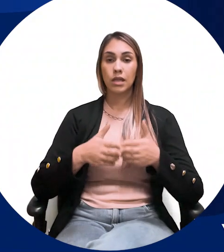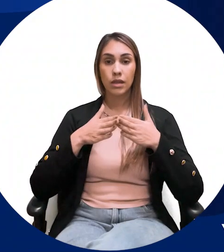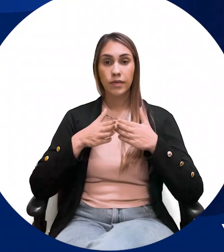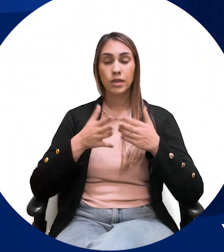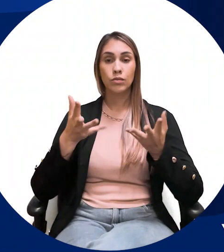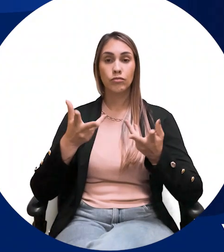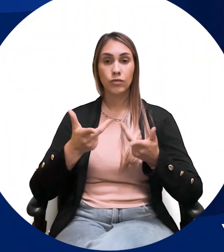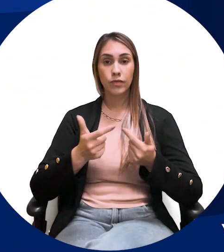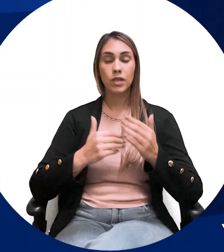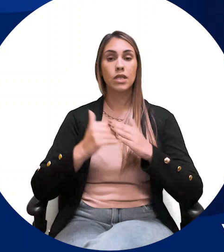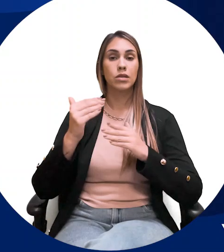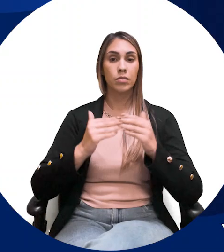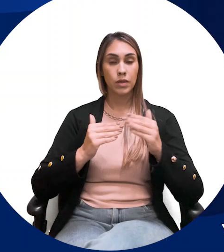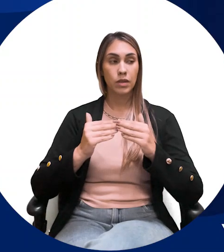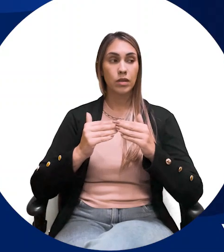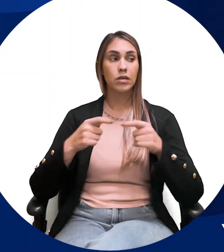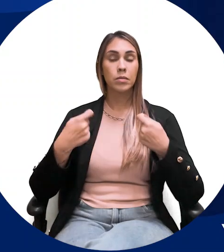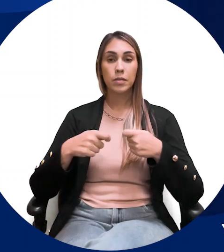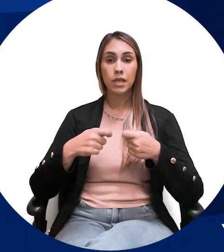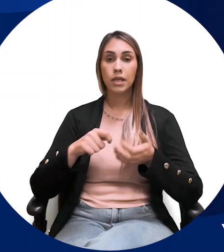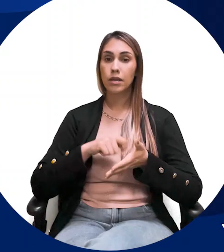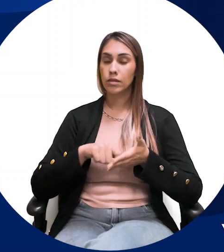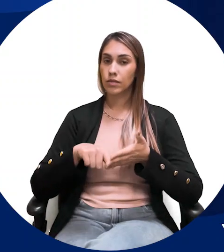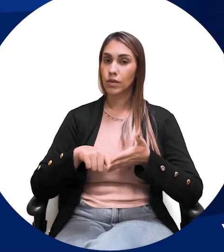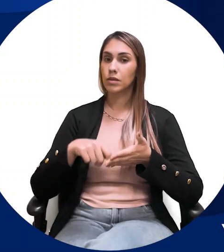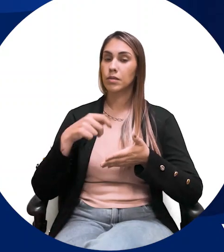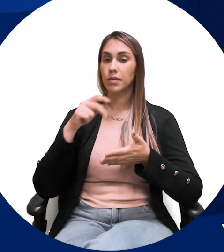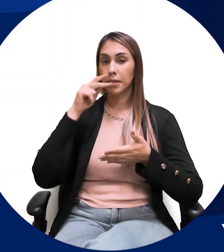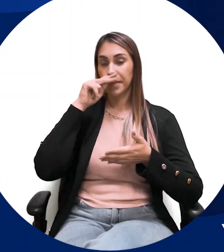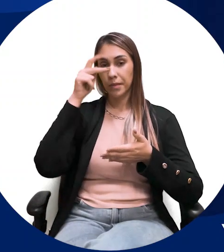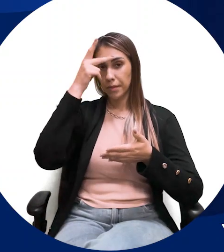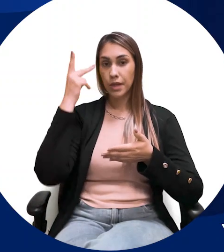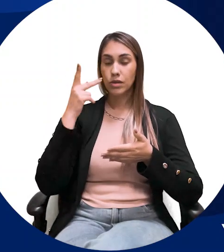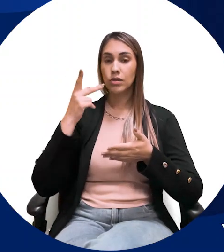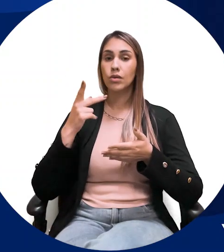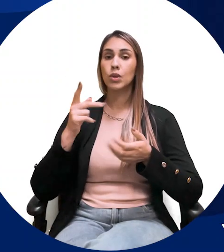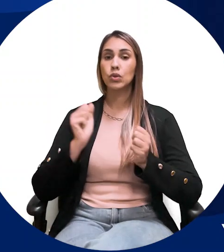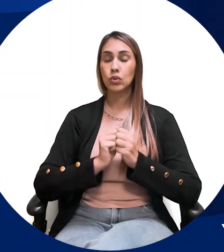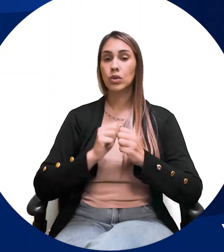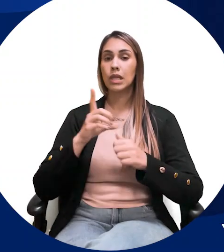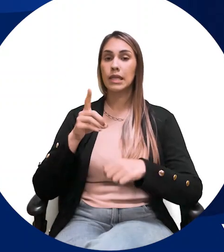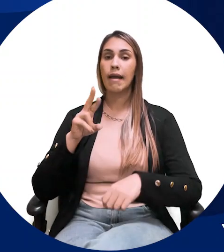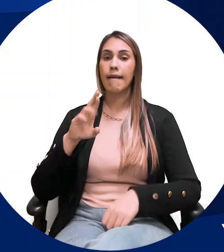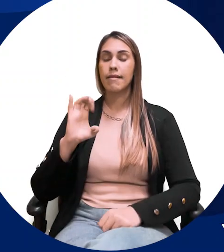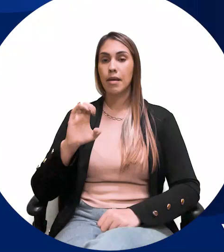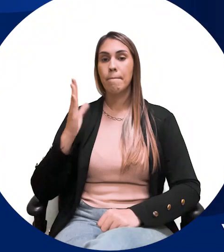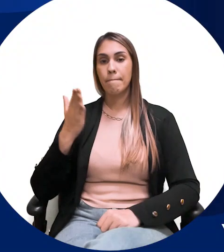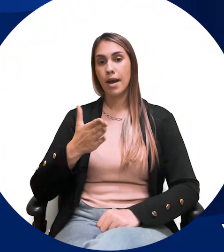conformidade para licença para qualificação profissional deverá ser emitida e assinada pelo servidor e pelo diretor adjunto